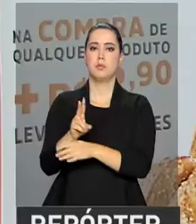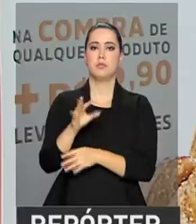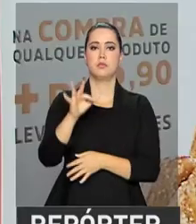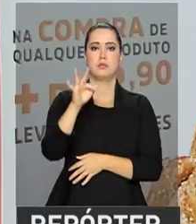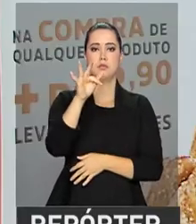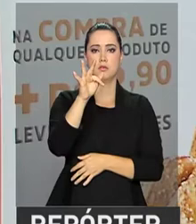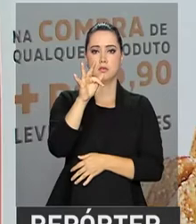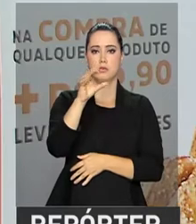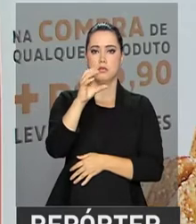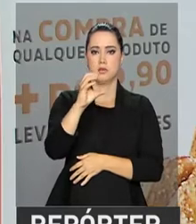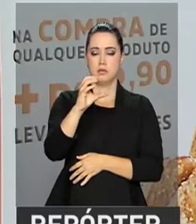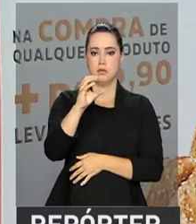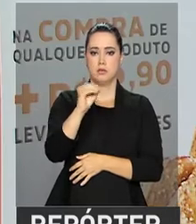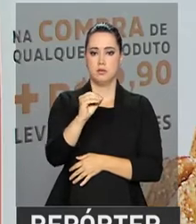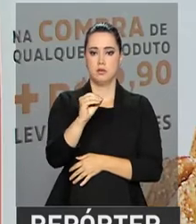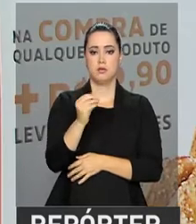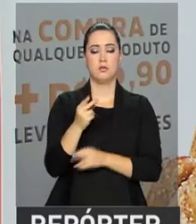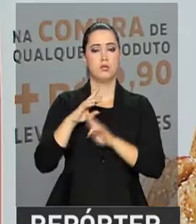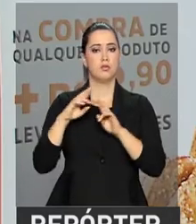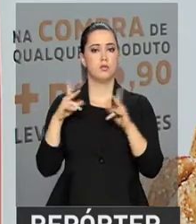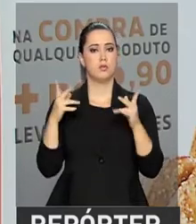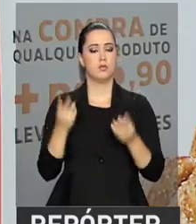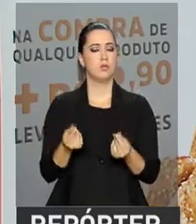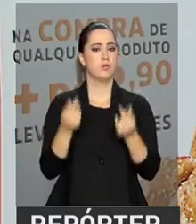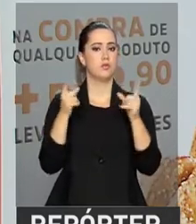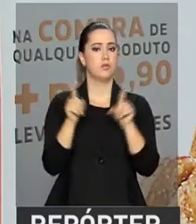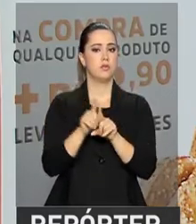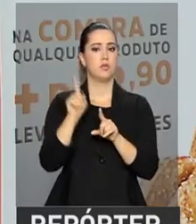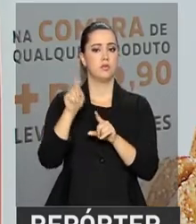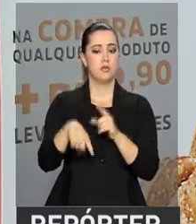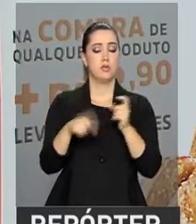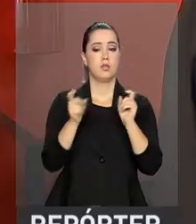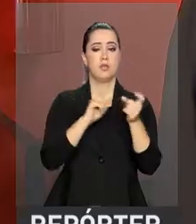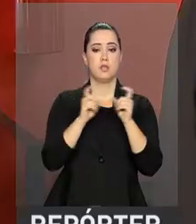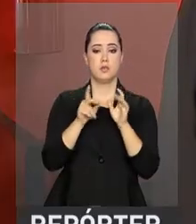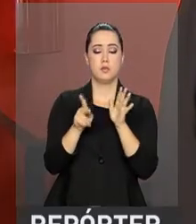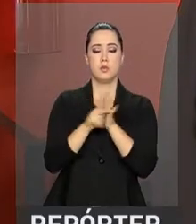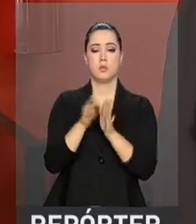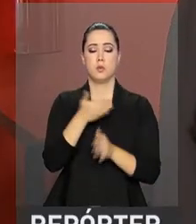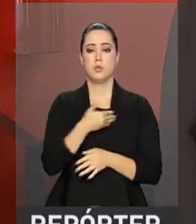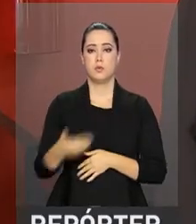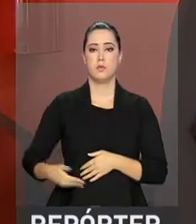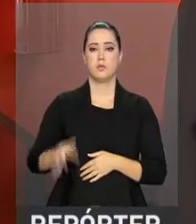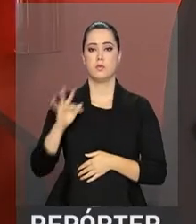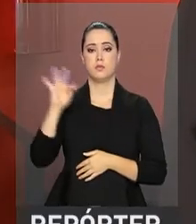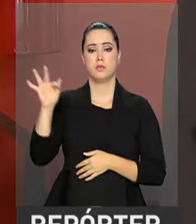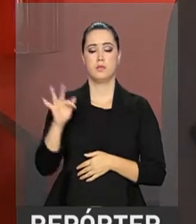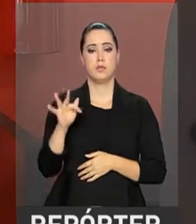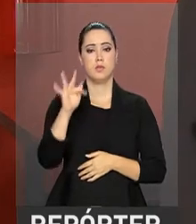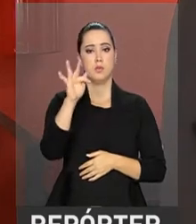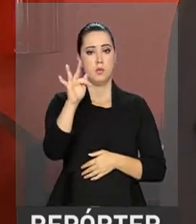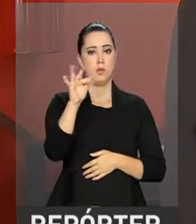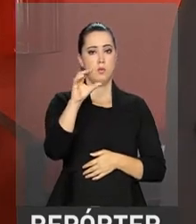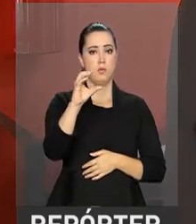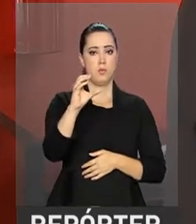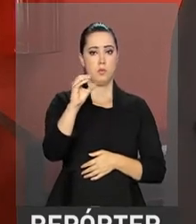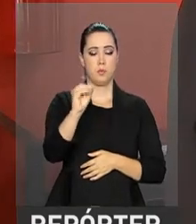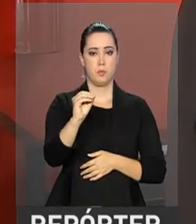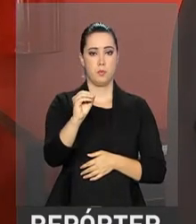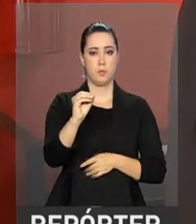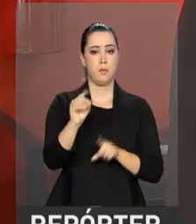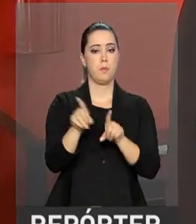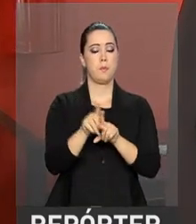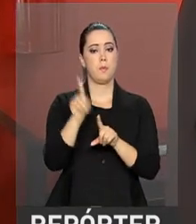um fundo que oferece condições diferenciadas e é administrado pelo governo federal o fundo constitucional de financiamento